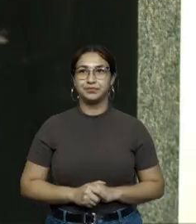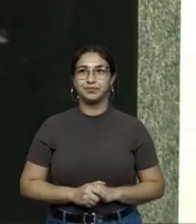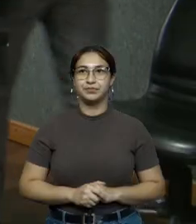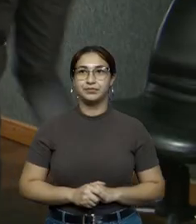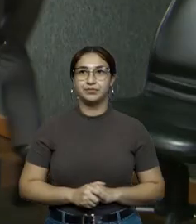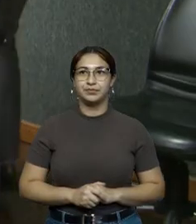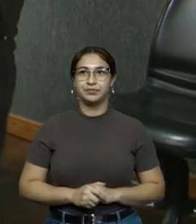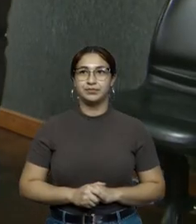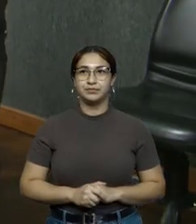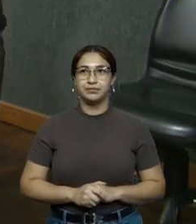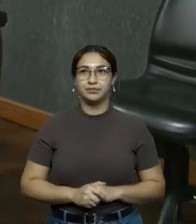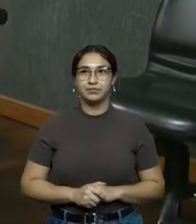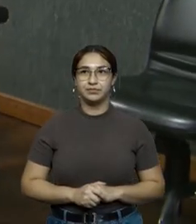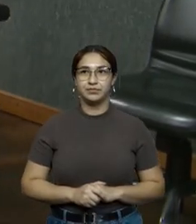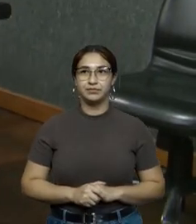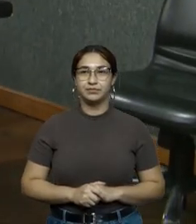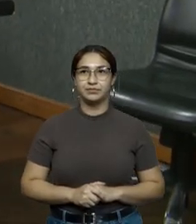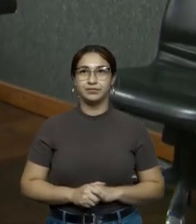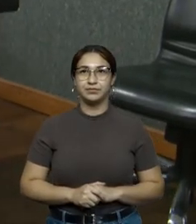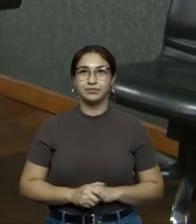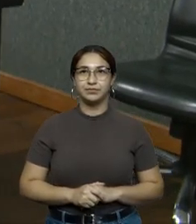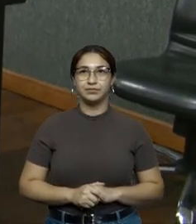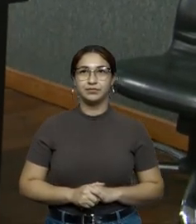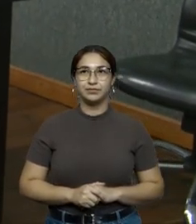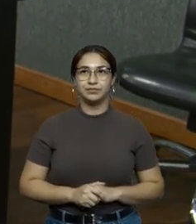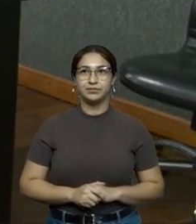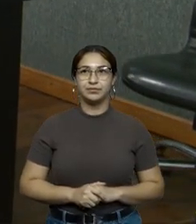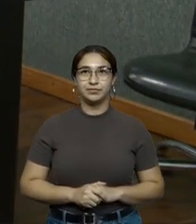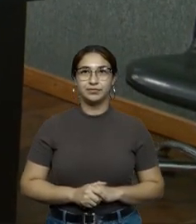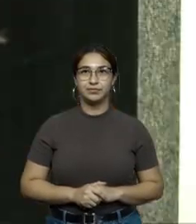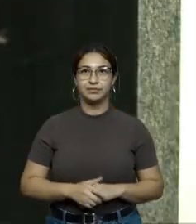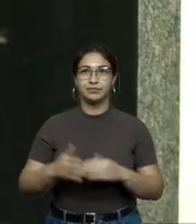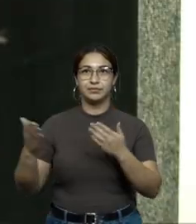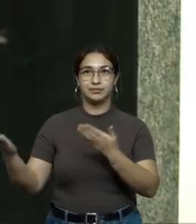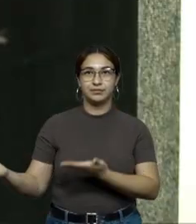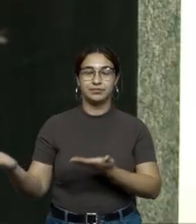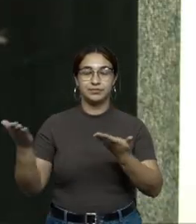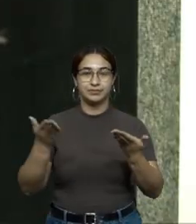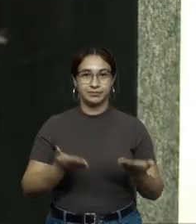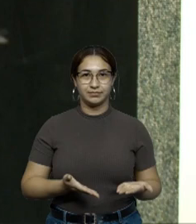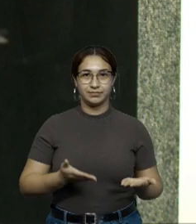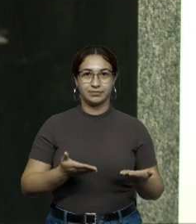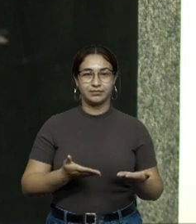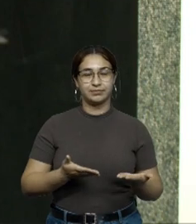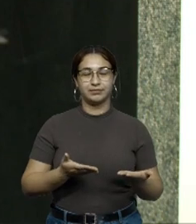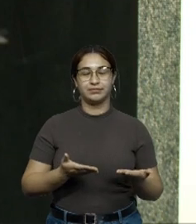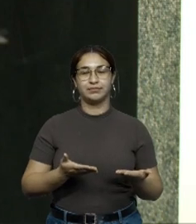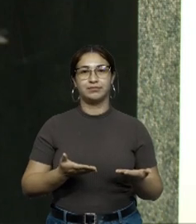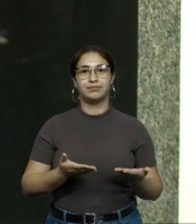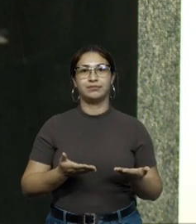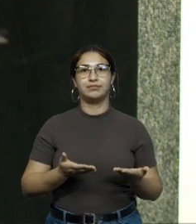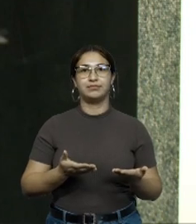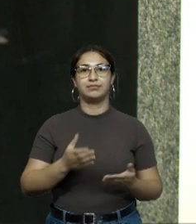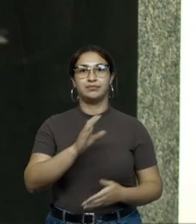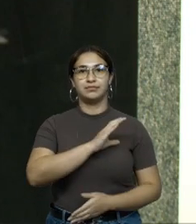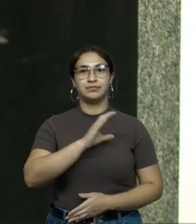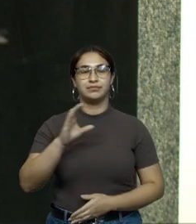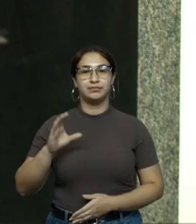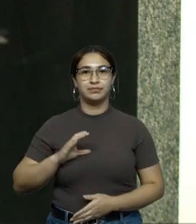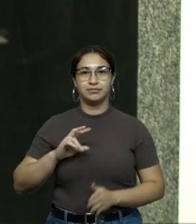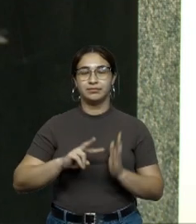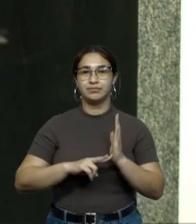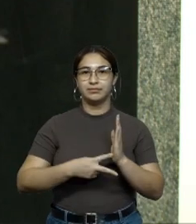a iva cuidada convidamos também o senhor coordenador Estadual do Sindicato dos Trabalhadores